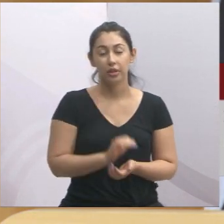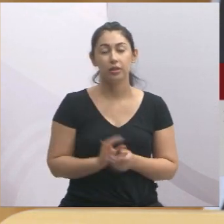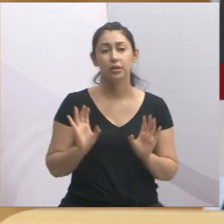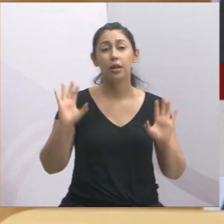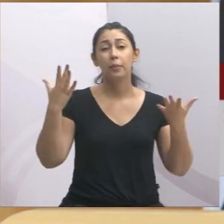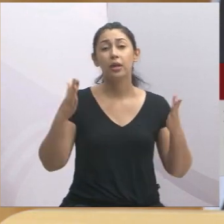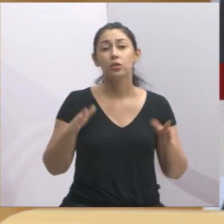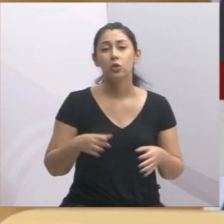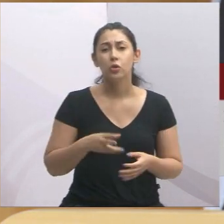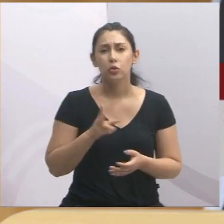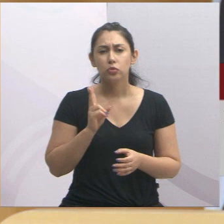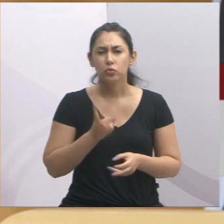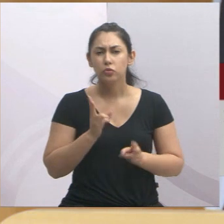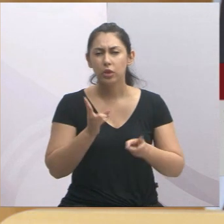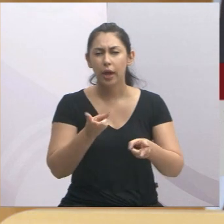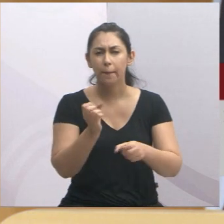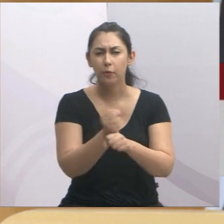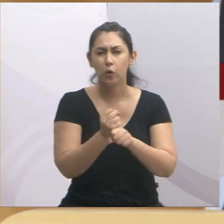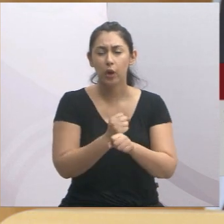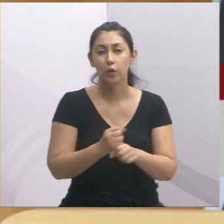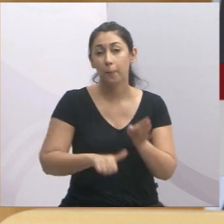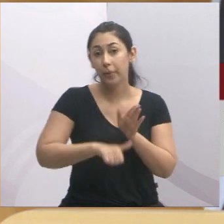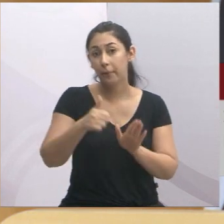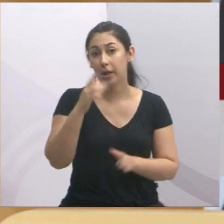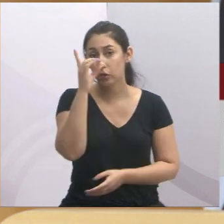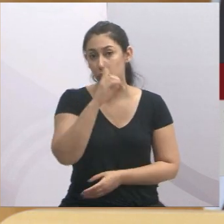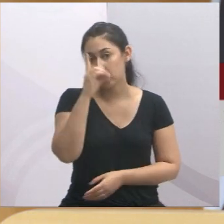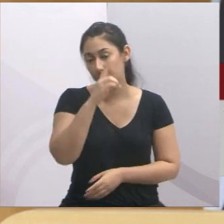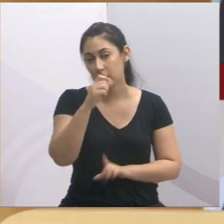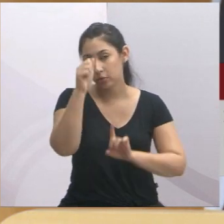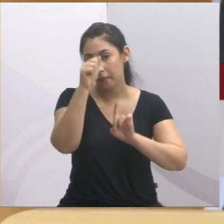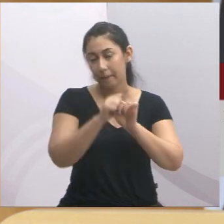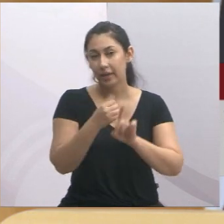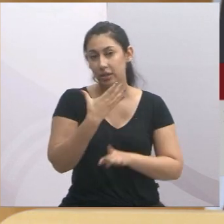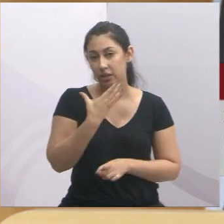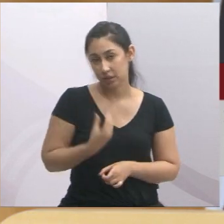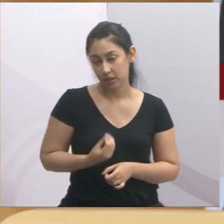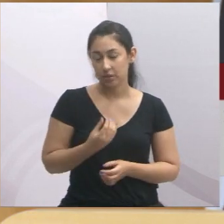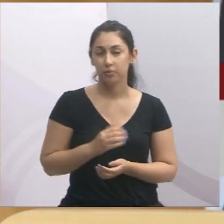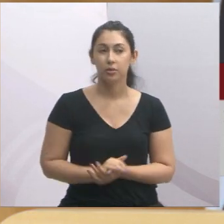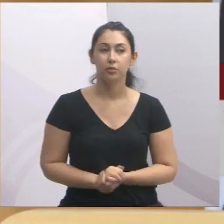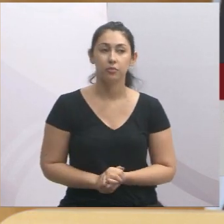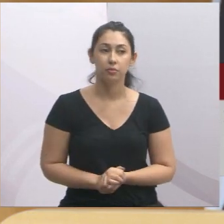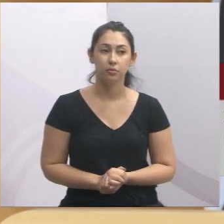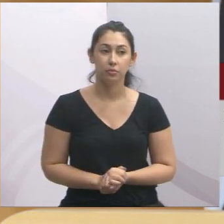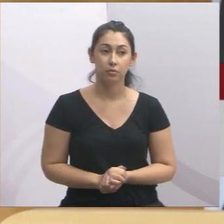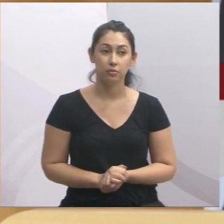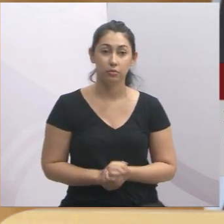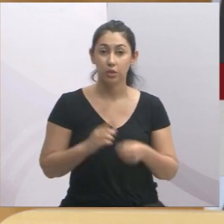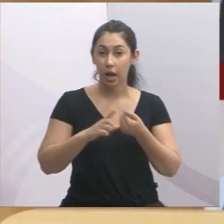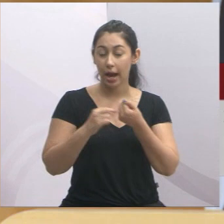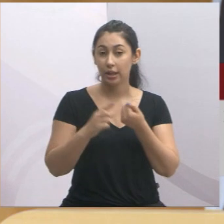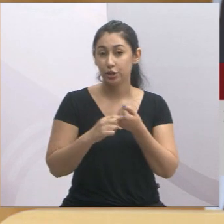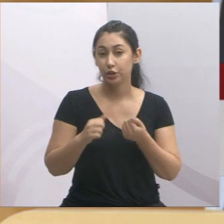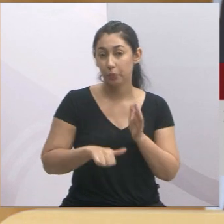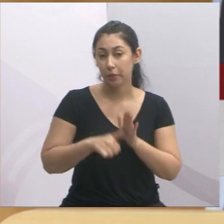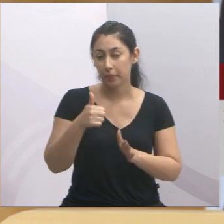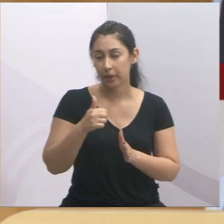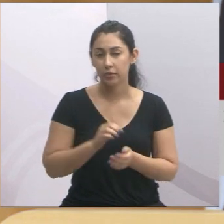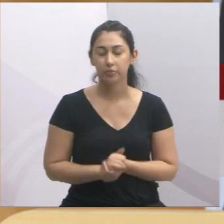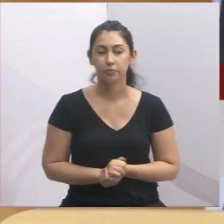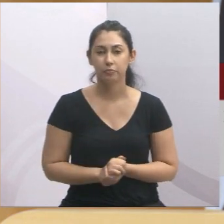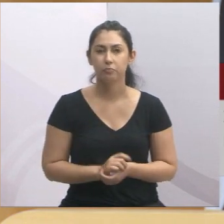celebrado anualmente no primeiro domingo do mês de dezembro, e dá outras providências. Artigo 1º,